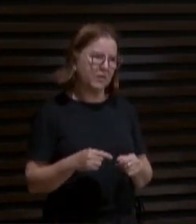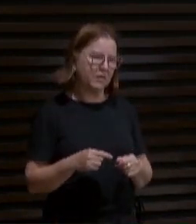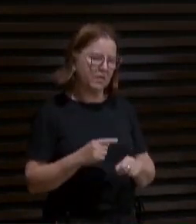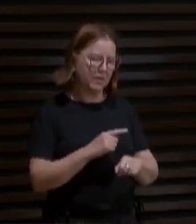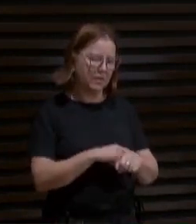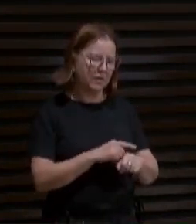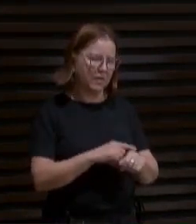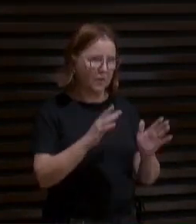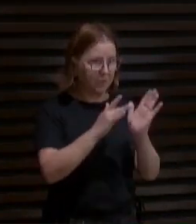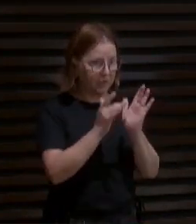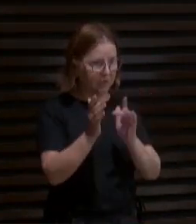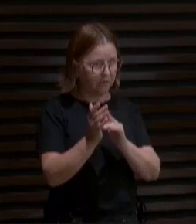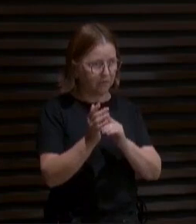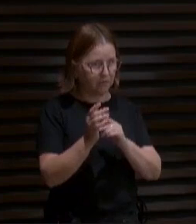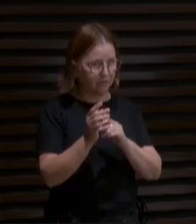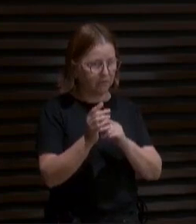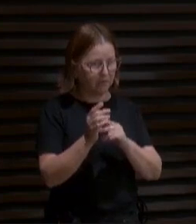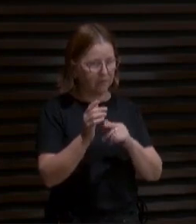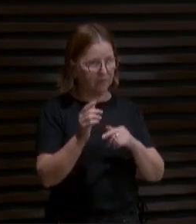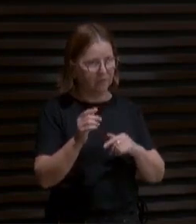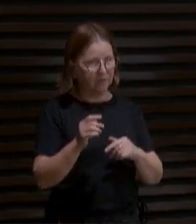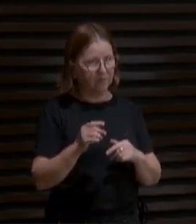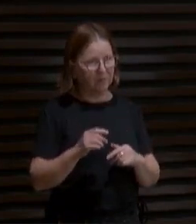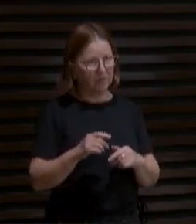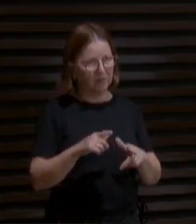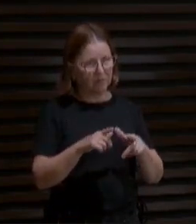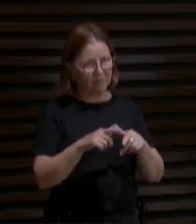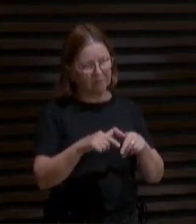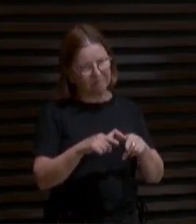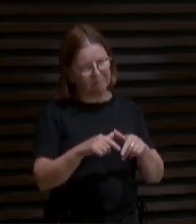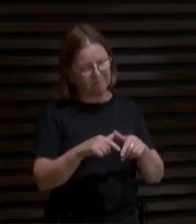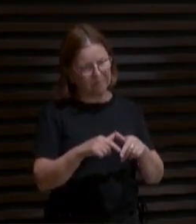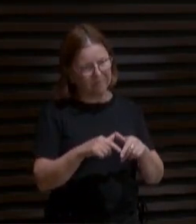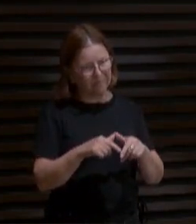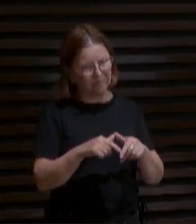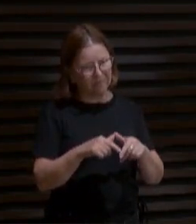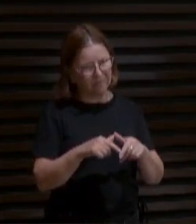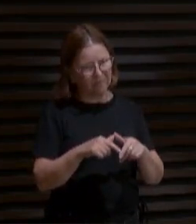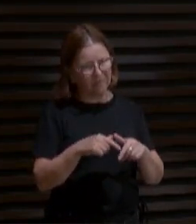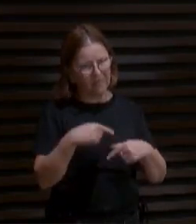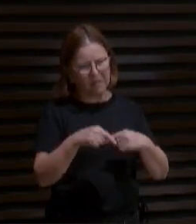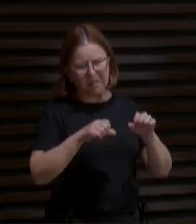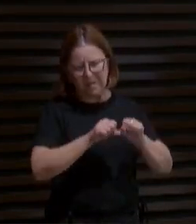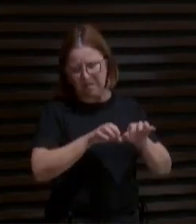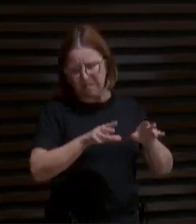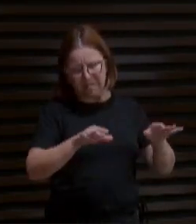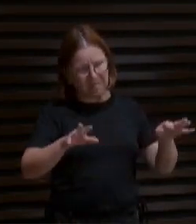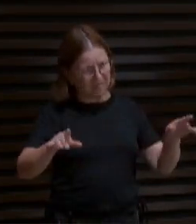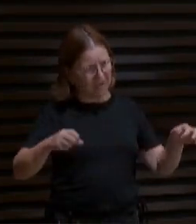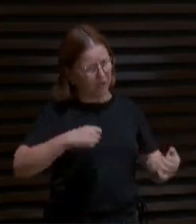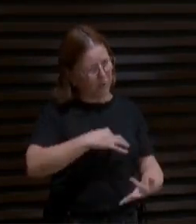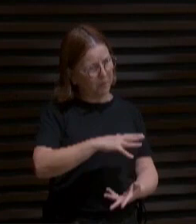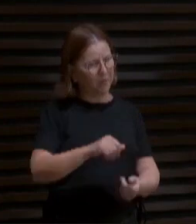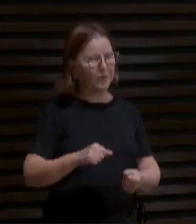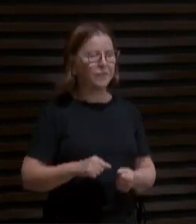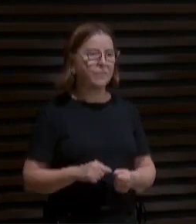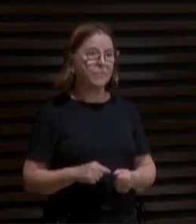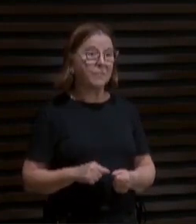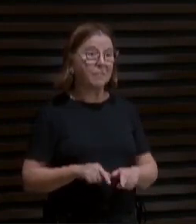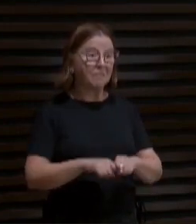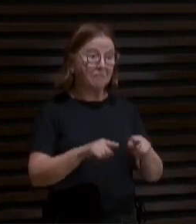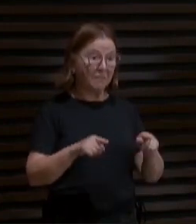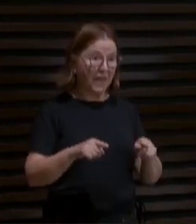Tito, Israel é totalmente devastado e eles espalharam pelo mundo. E aqui ele diz: quando estiveres